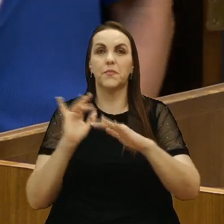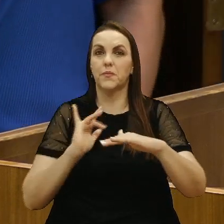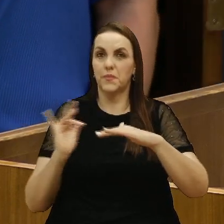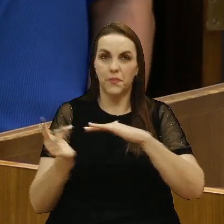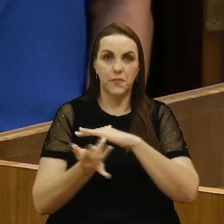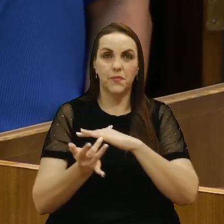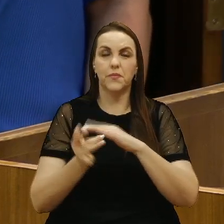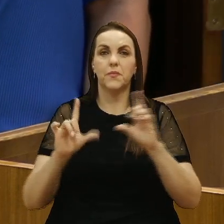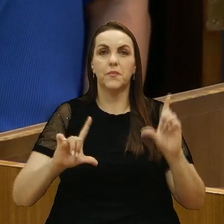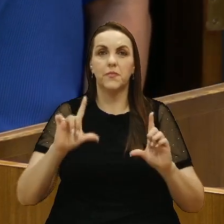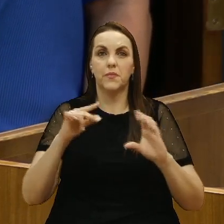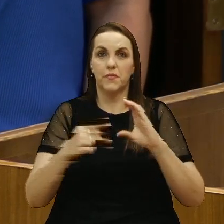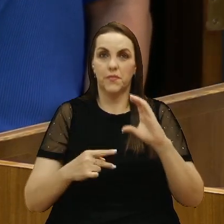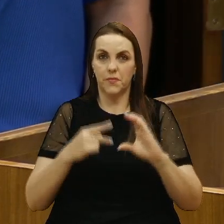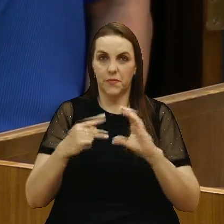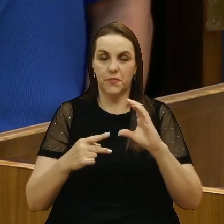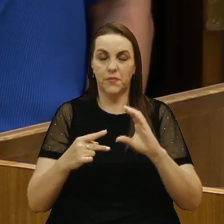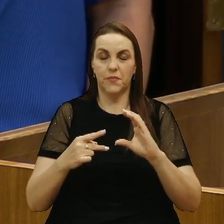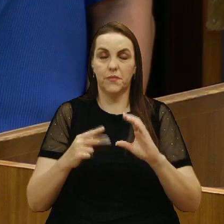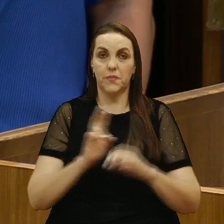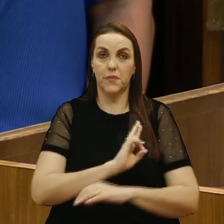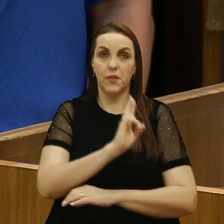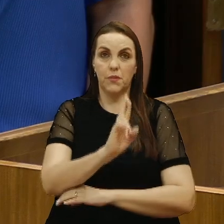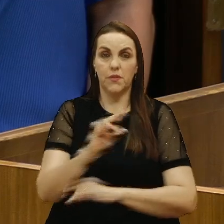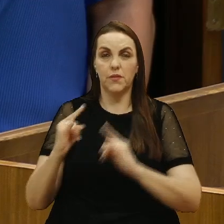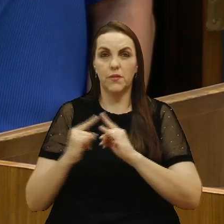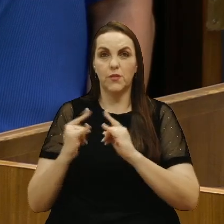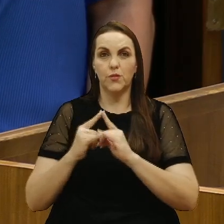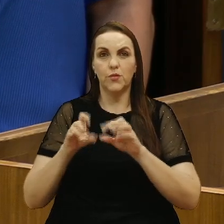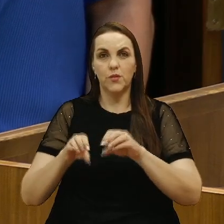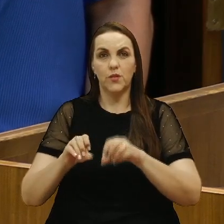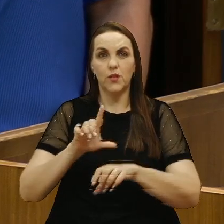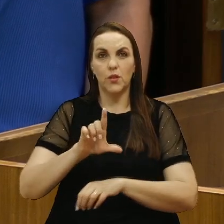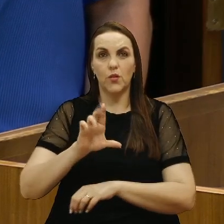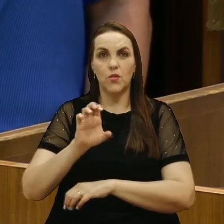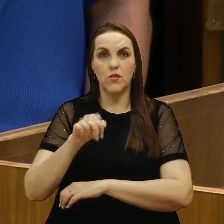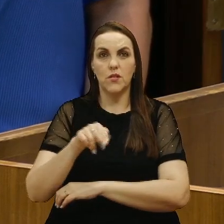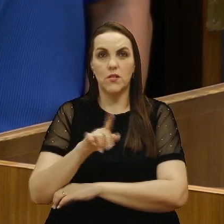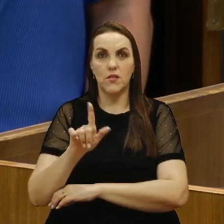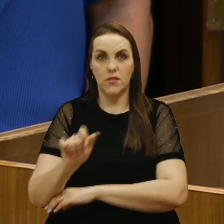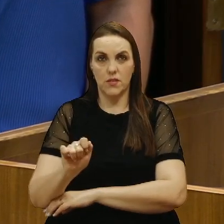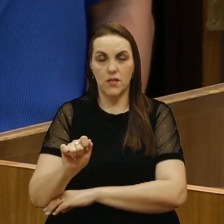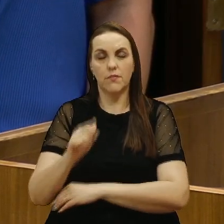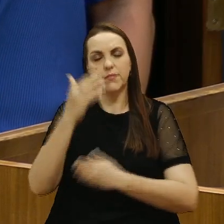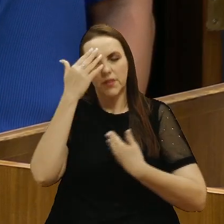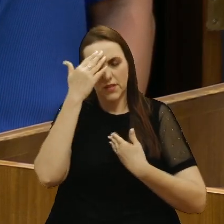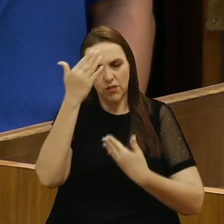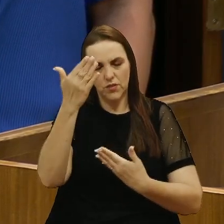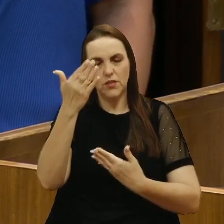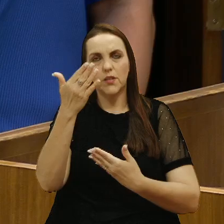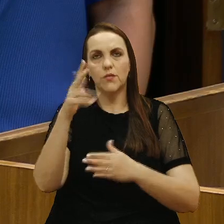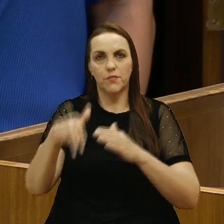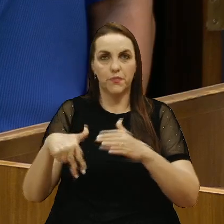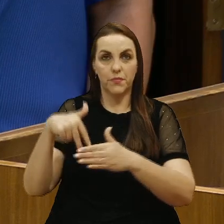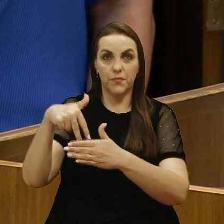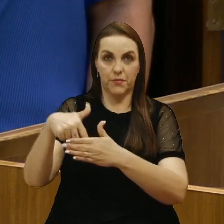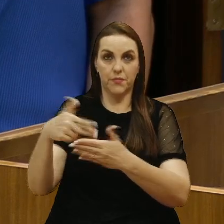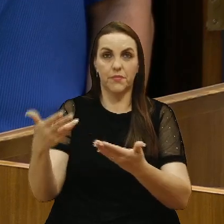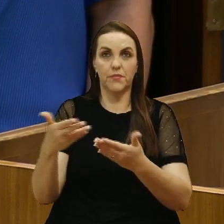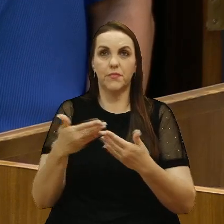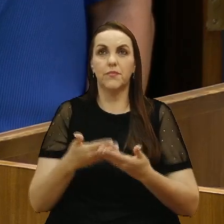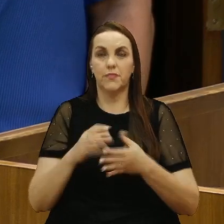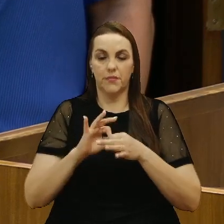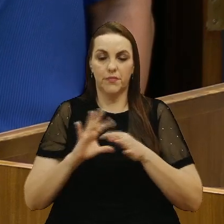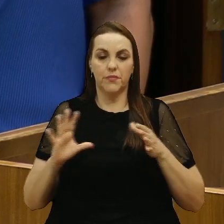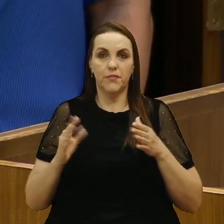TV Câmara. Em nome do Instituto Educacional Lucenza, quero registrar nossa gratidão pelo espaço concedido a nós por essa casa